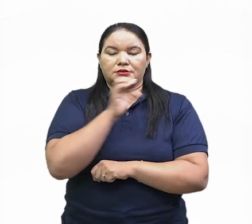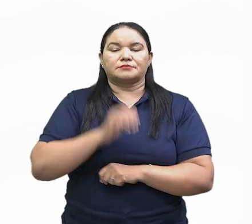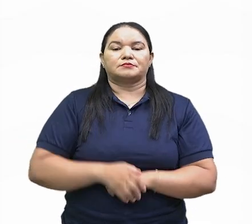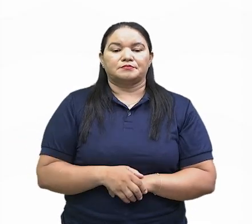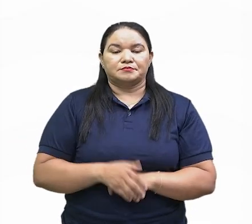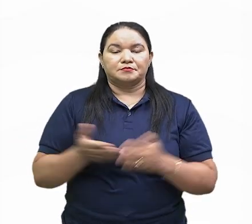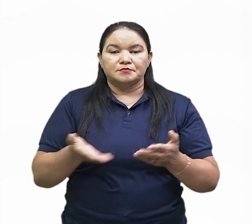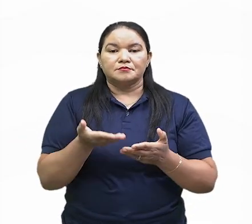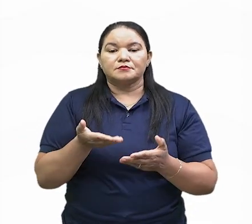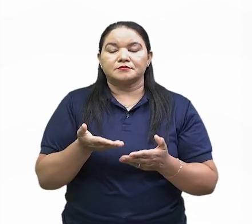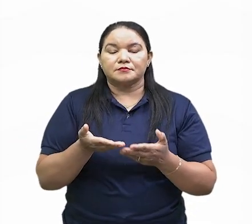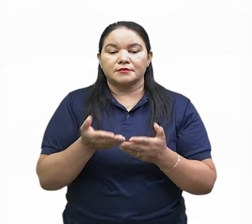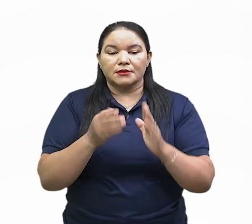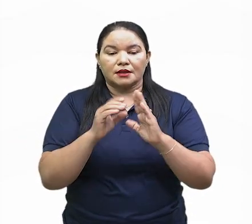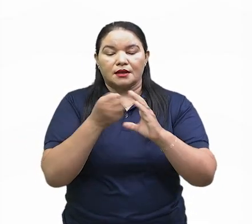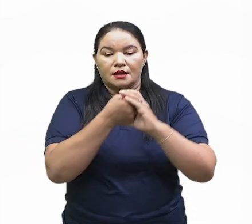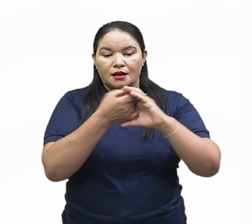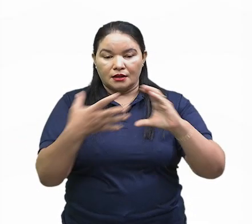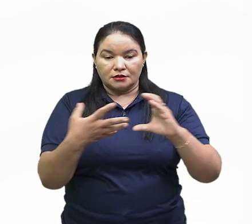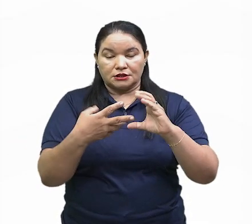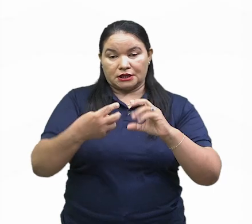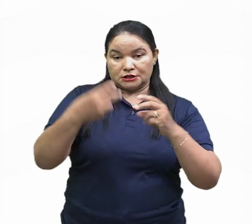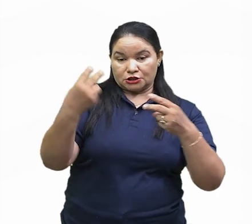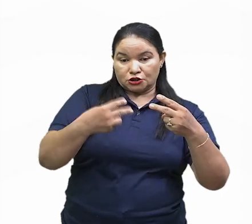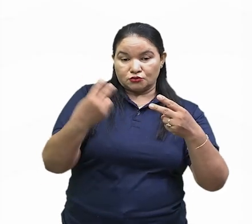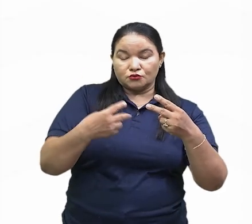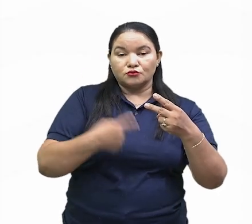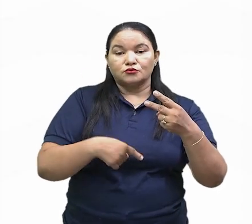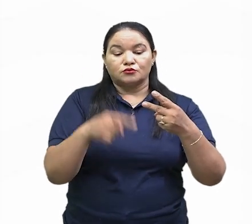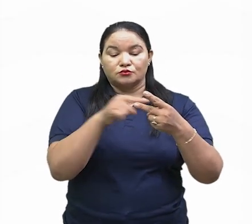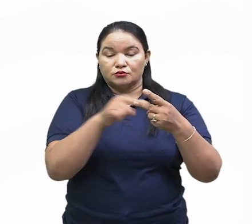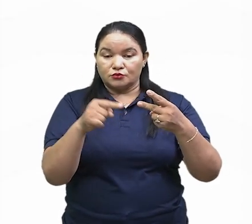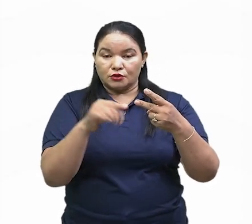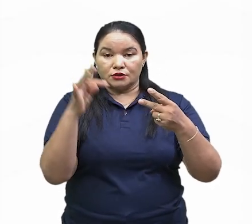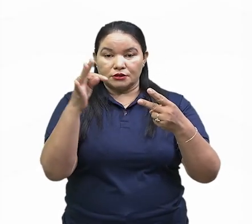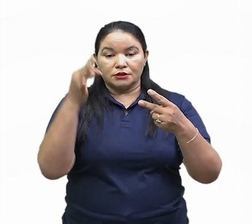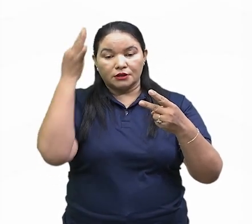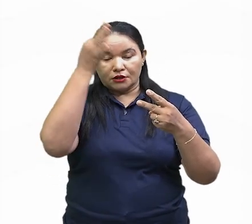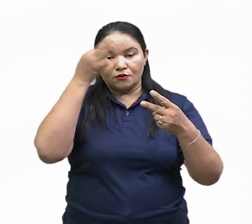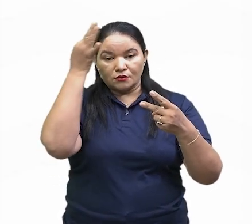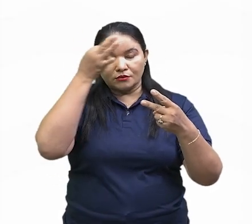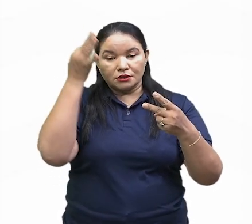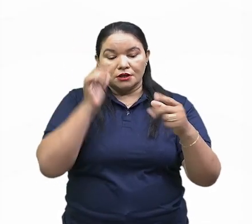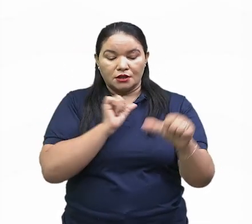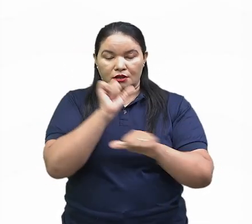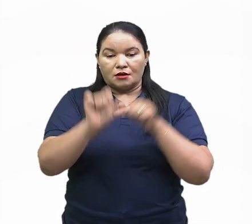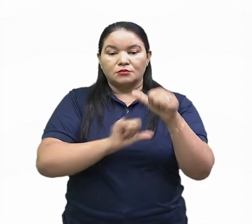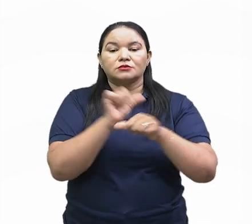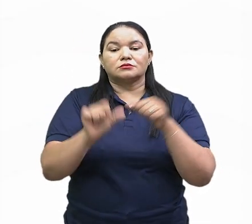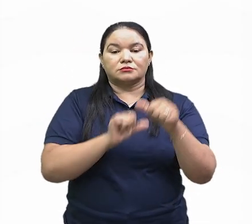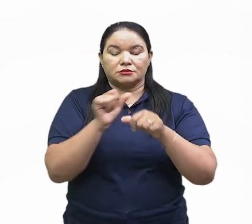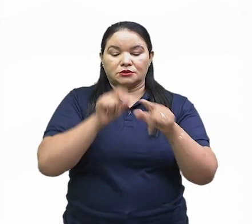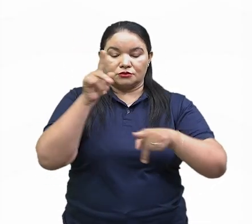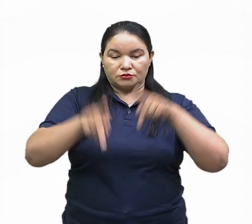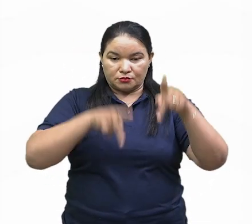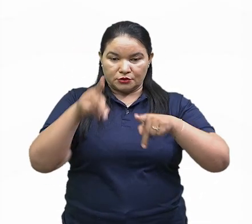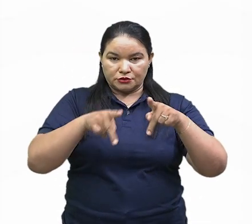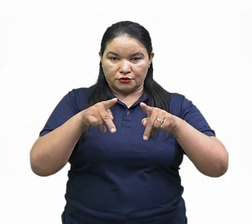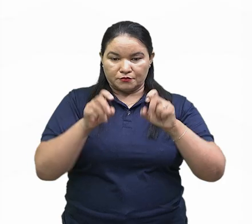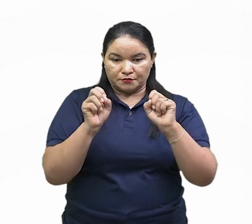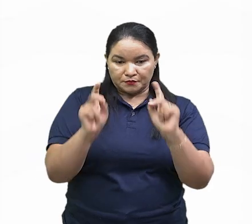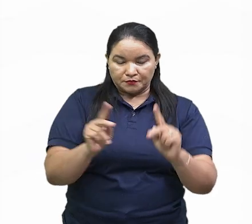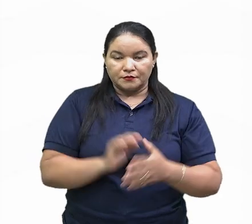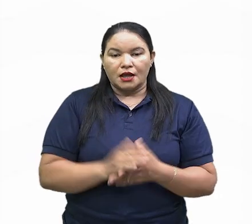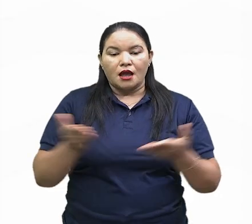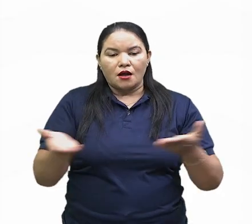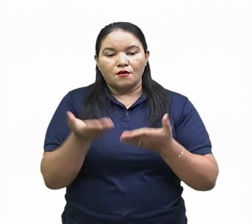isso vai ser o quê? Essas características da segunda fase dessa teoria da transição demográfica.